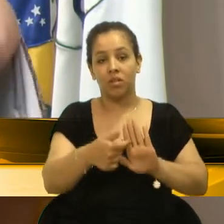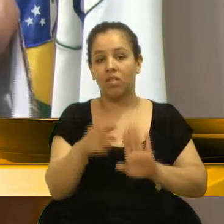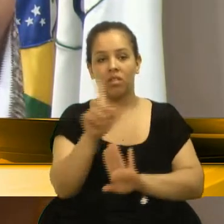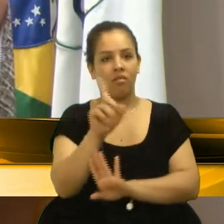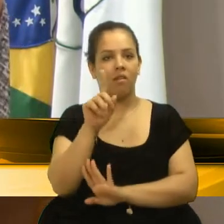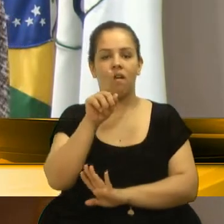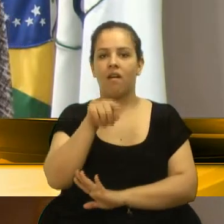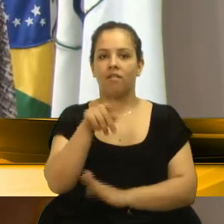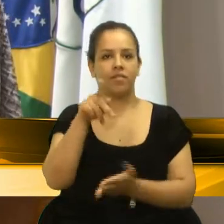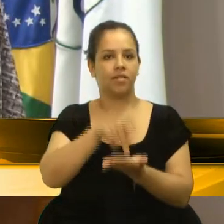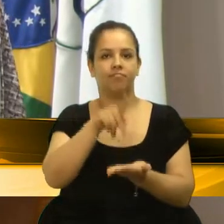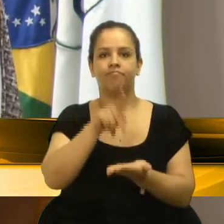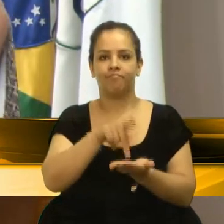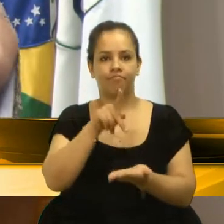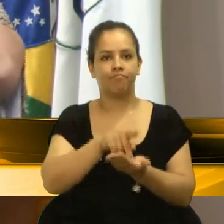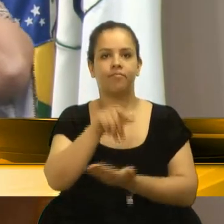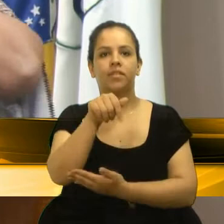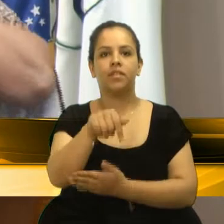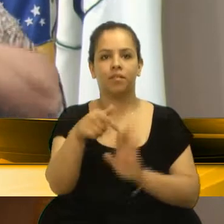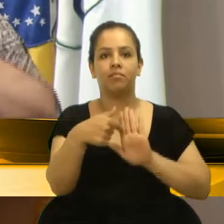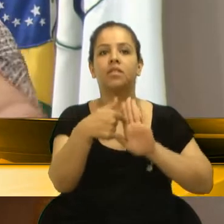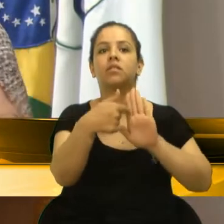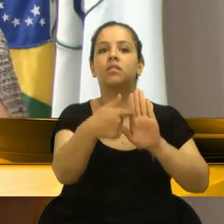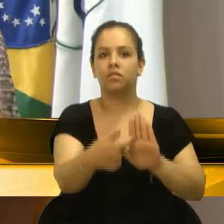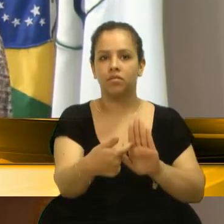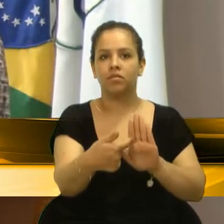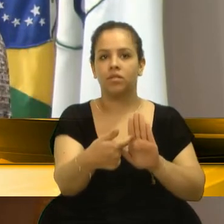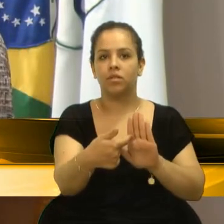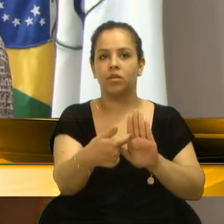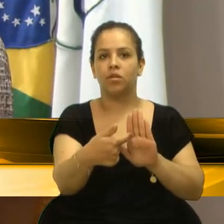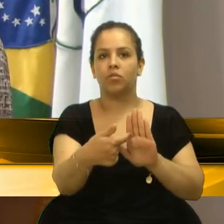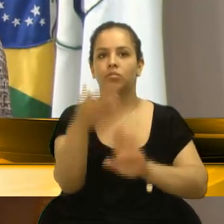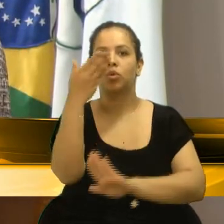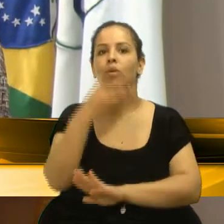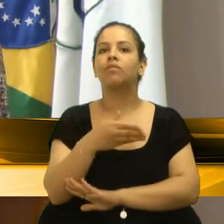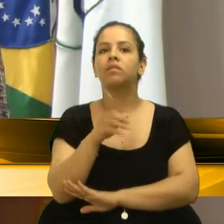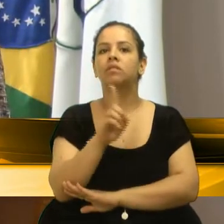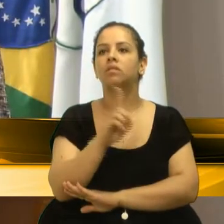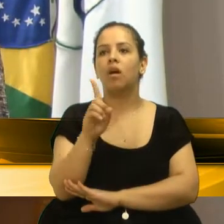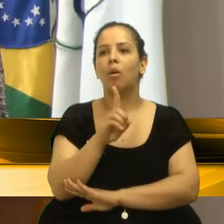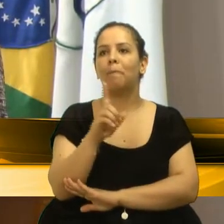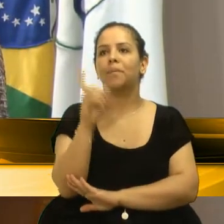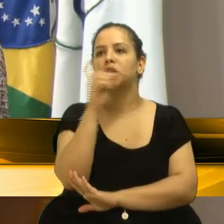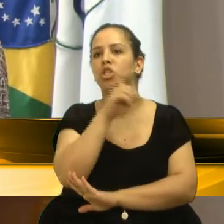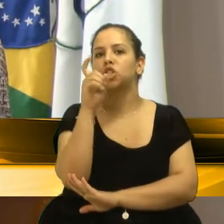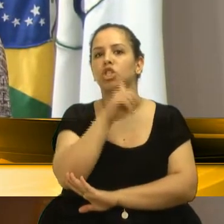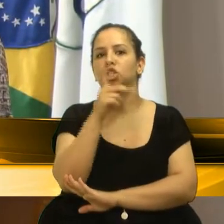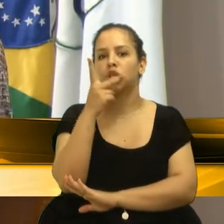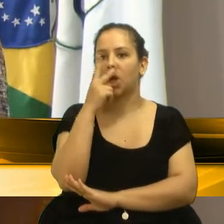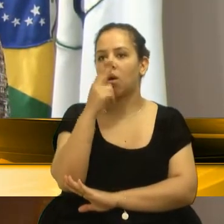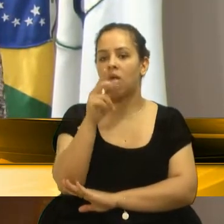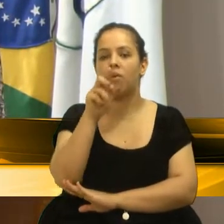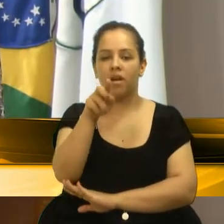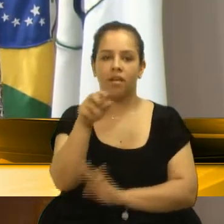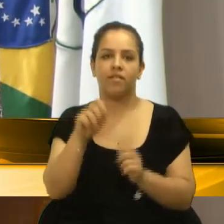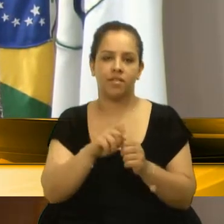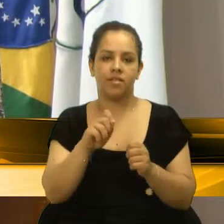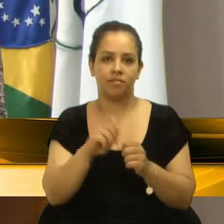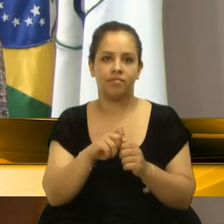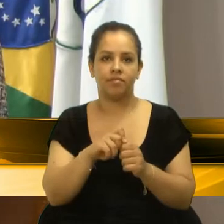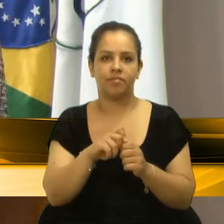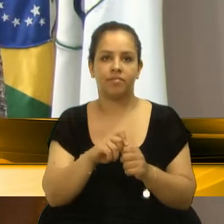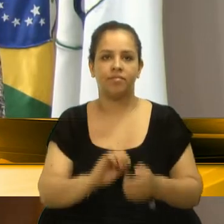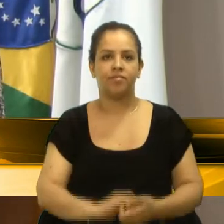E aqui nós apresentamos provas e não alucinações, como é o seu costume. Chega a